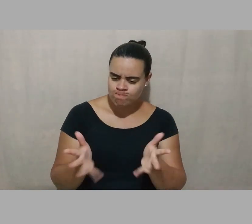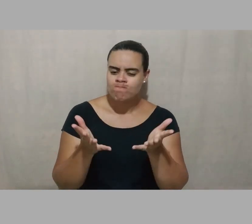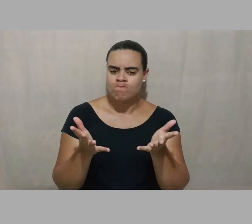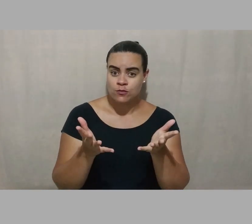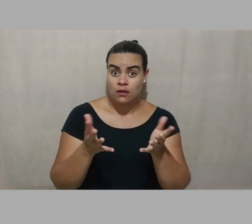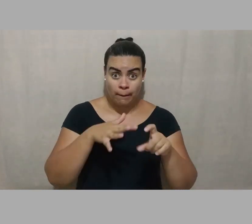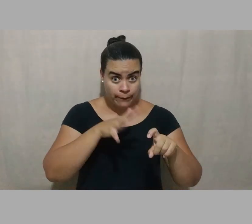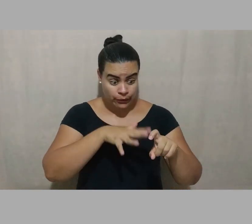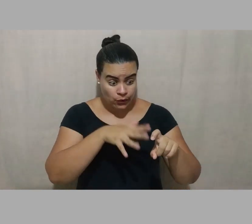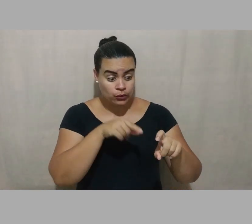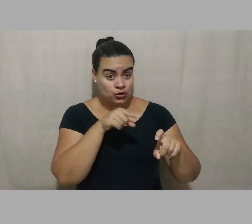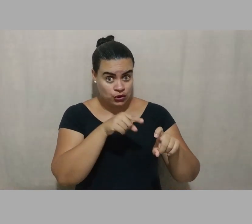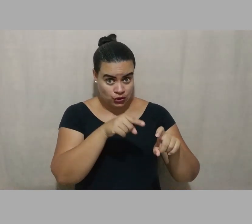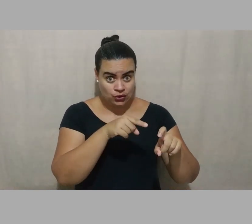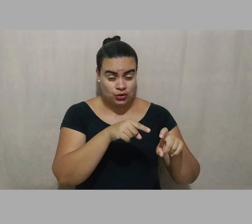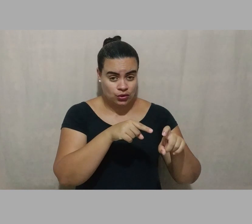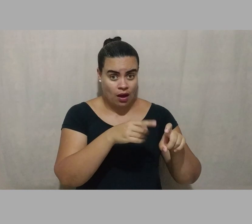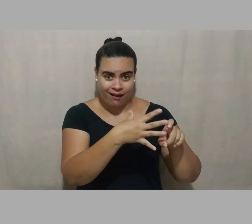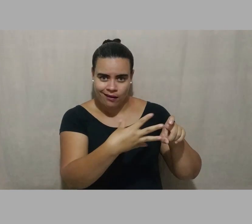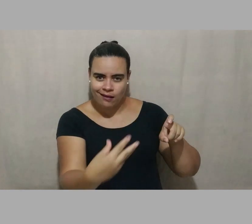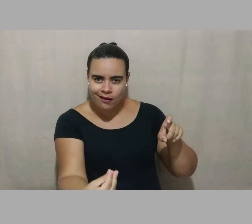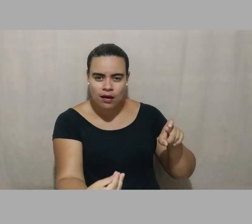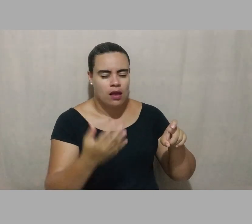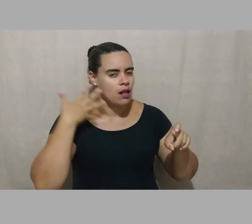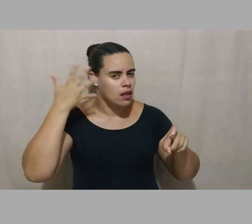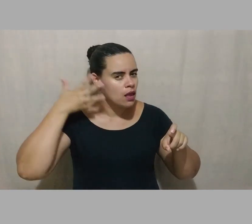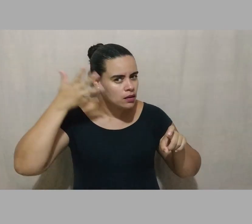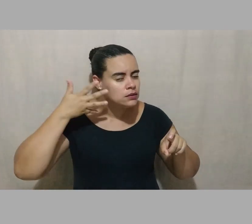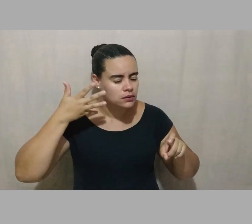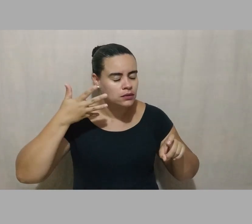impulsionando aí, a partir dessas mitologias, dessas narrativas,